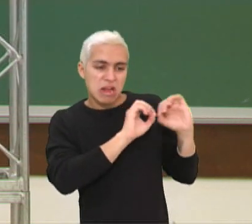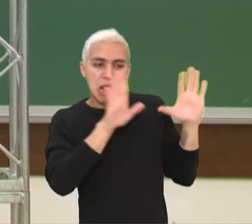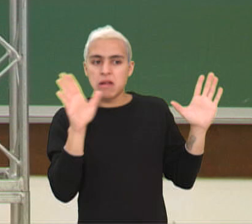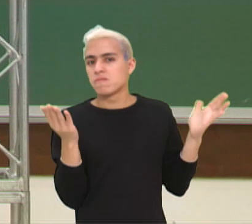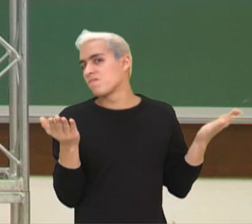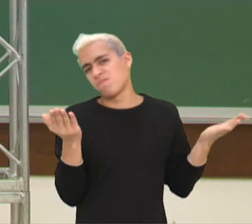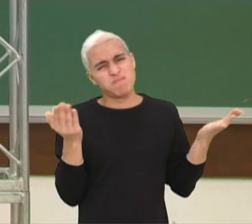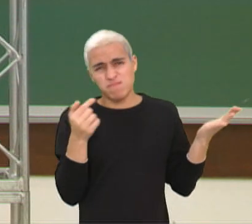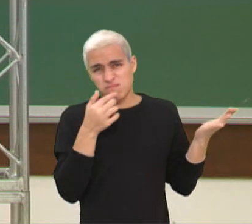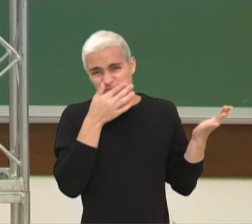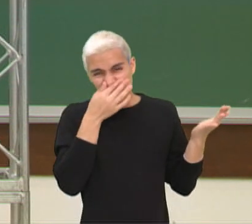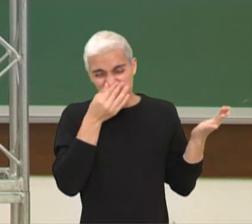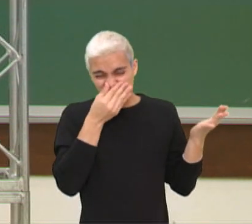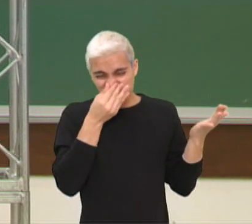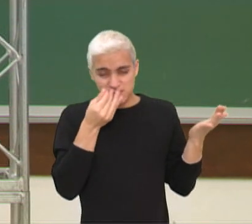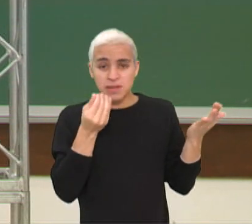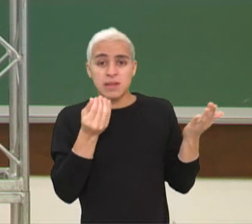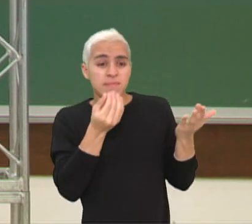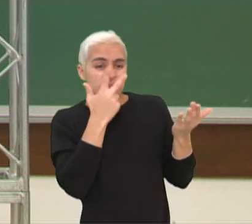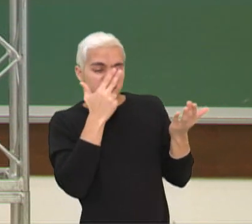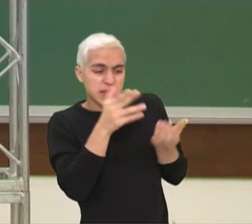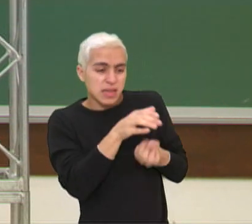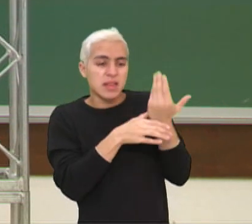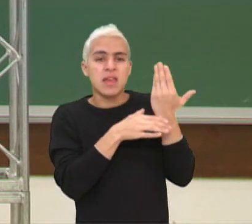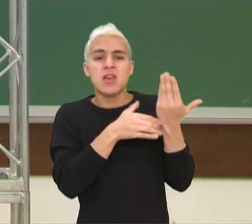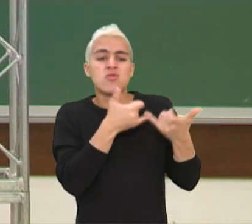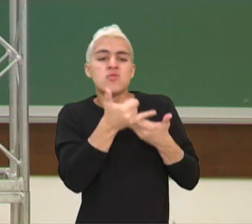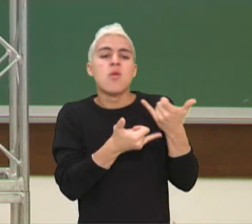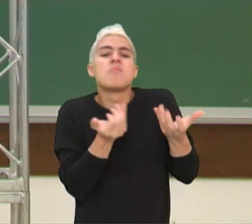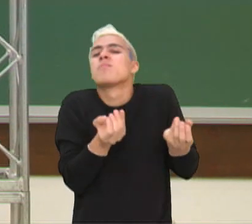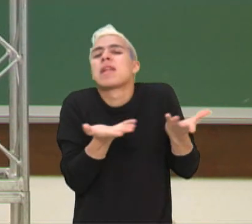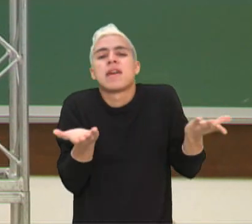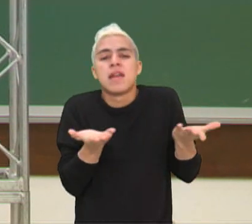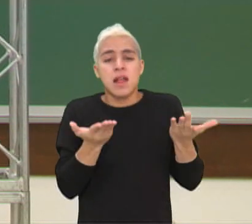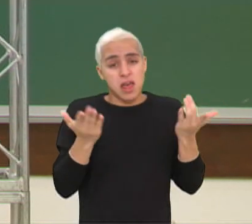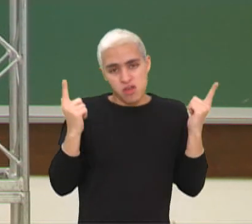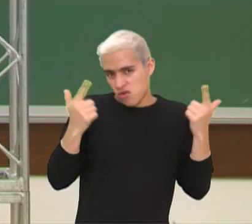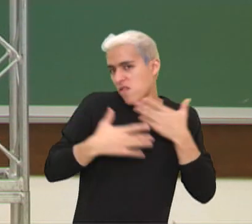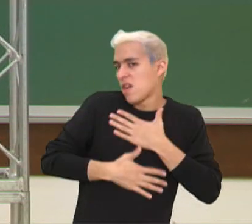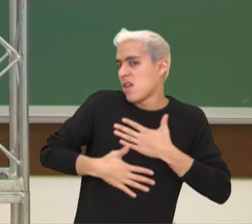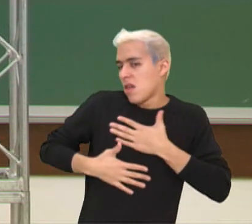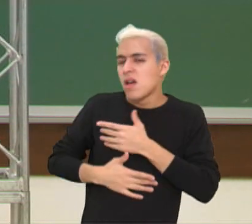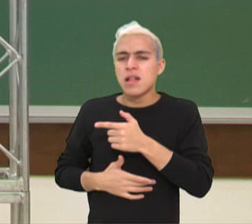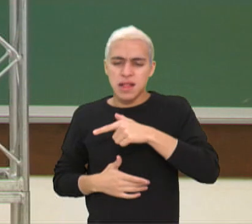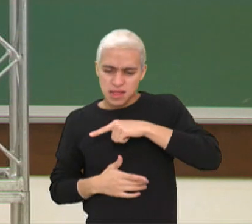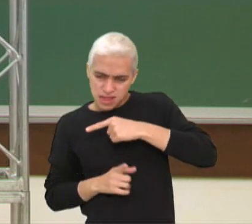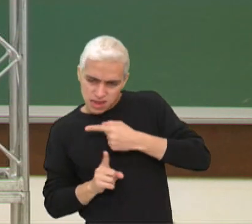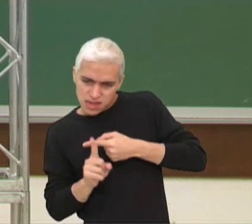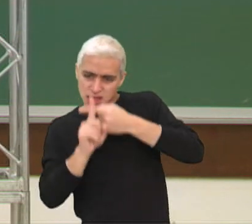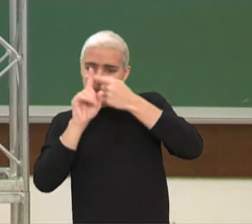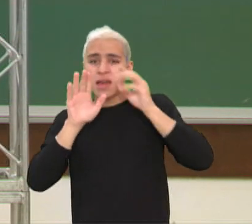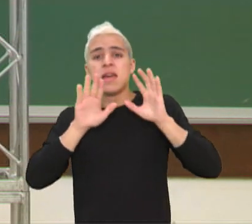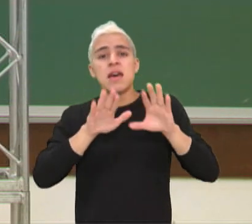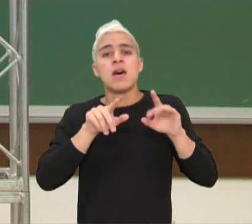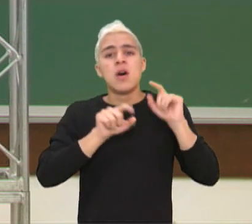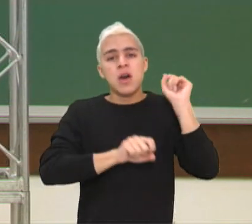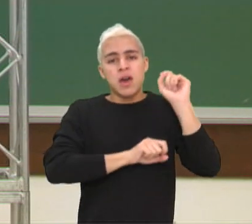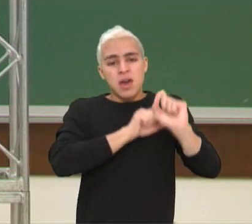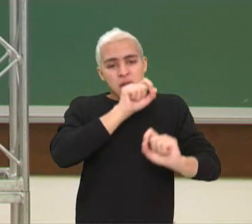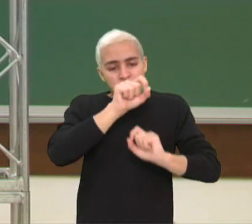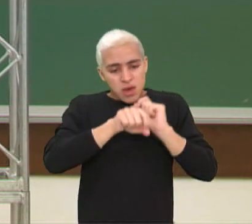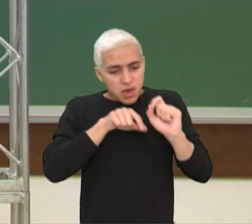assim que foi criado assim por diversão, tem um benefício, claro, você tem um benefício atrás do jogo, mas ele não tem assim